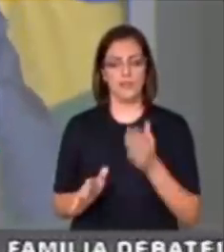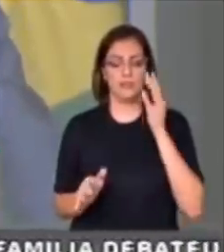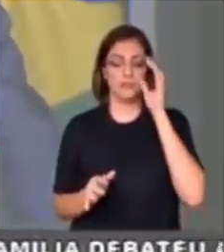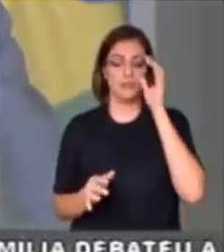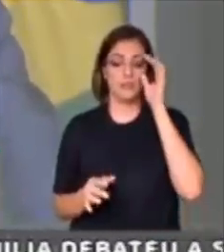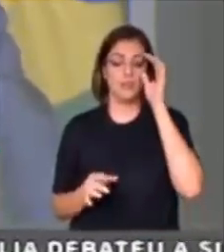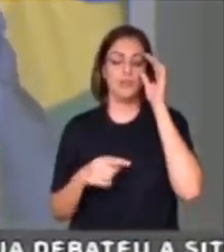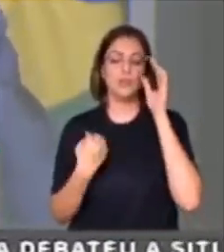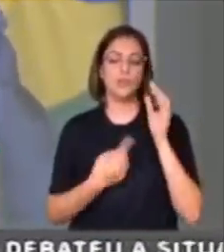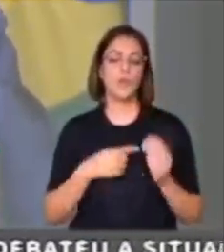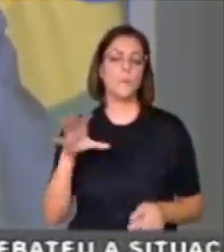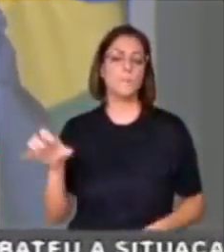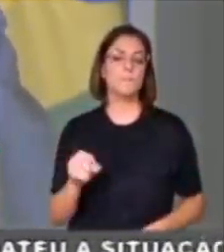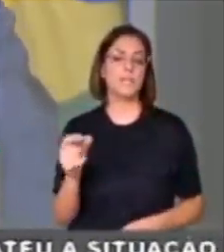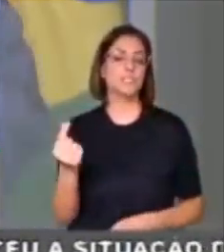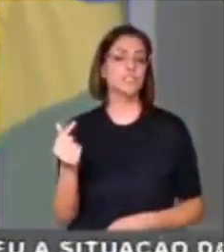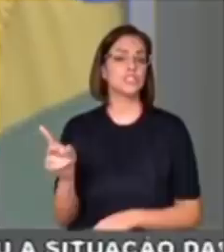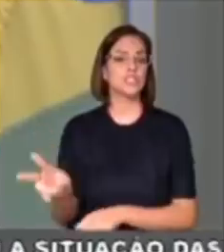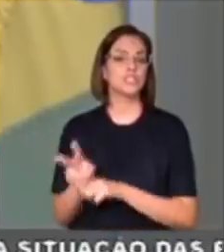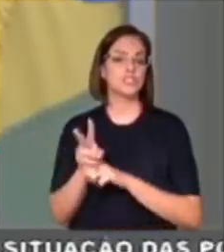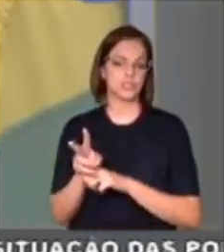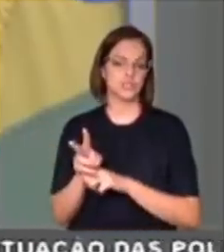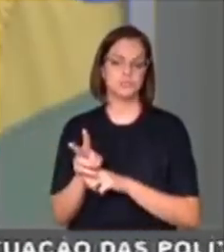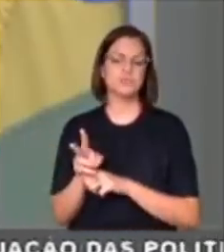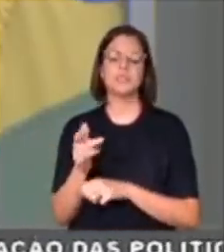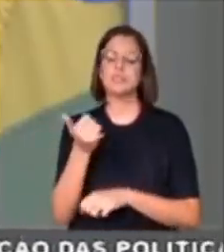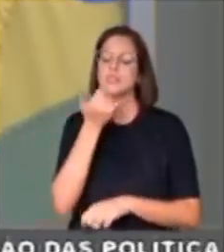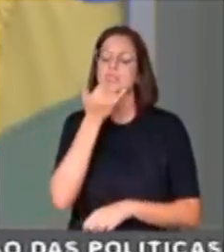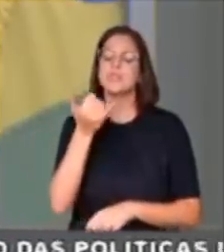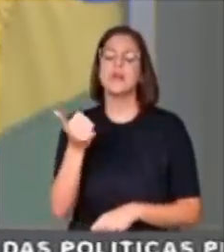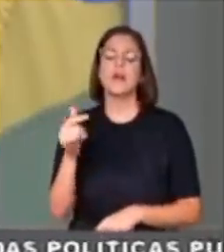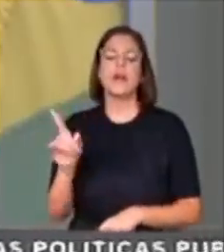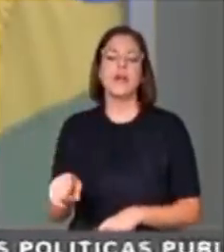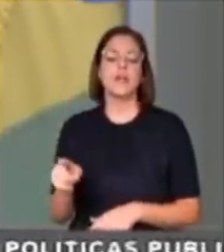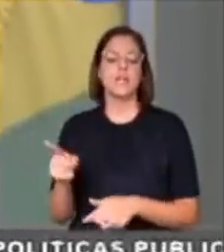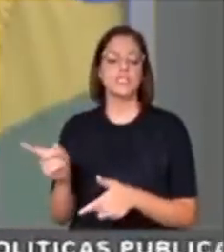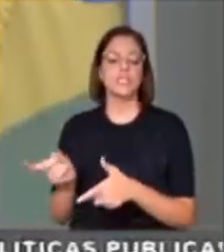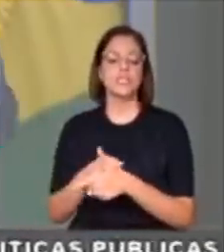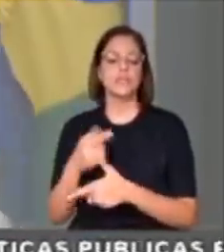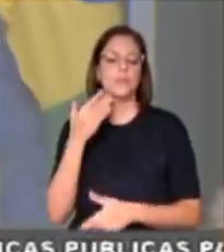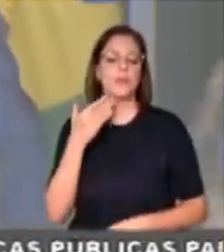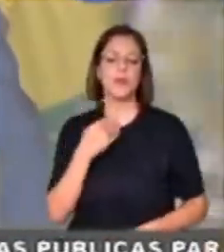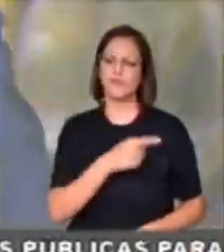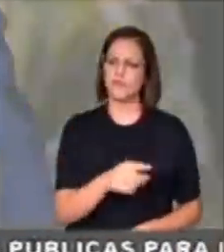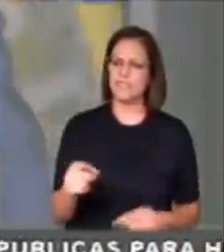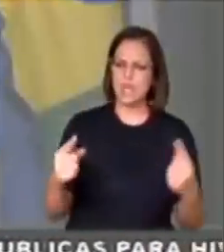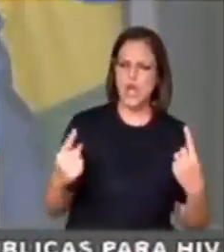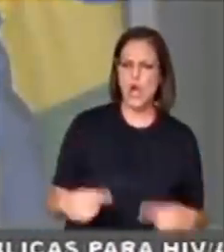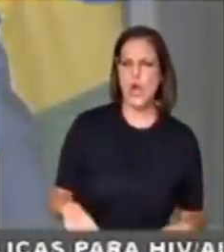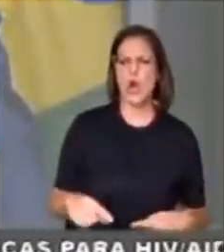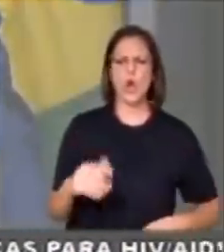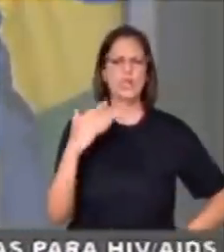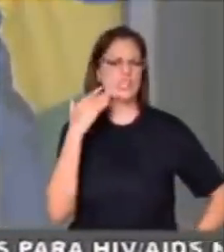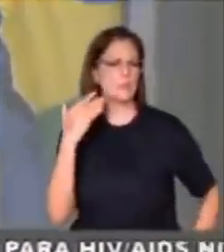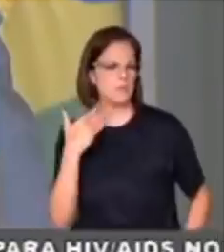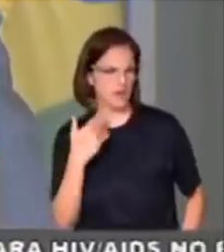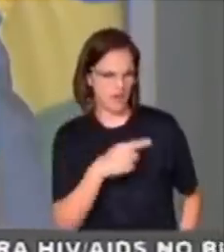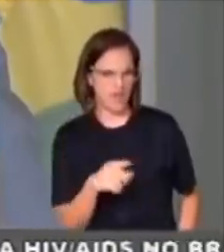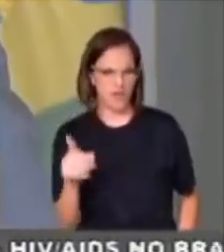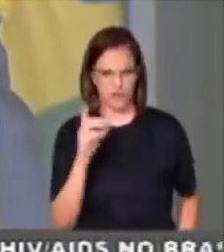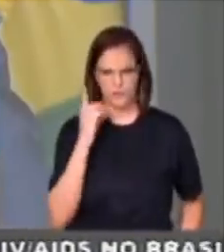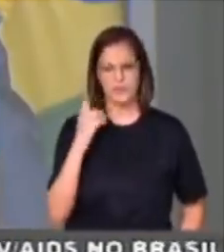de bancos. Então, para todos os parlamentares de oposição que se colocam aí contra o rentismo, que se colocam contra os grandes bancos e